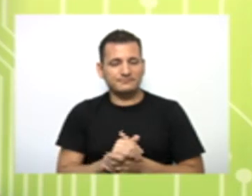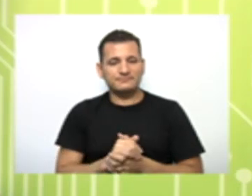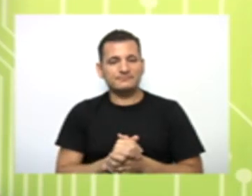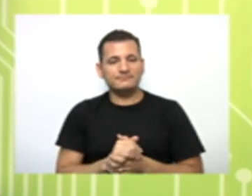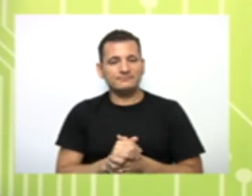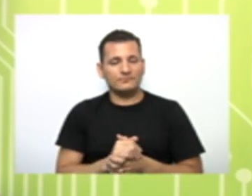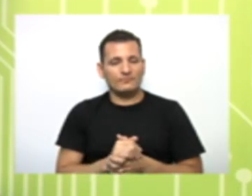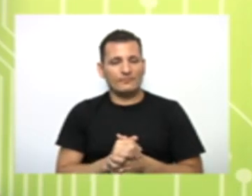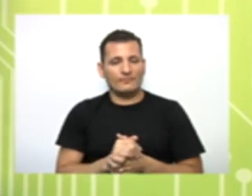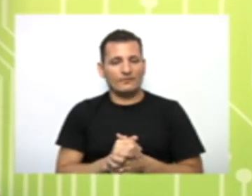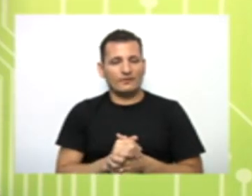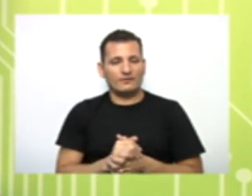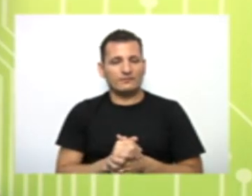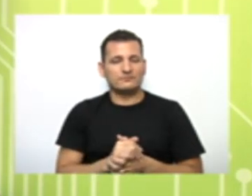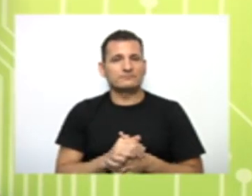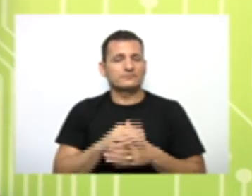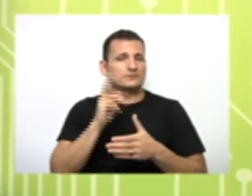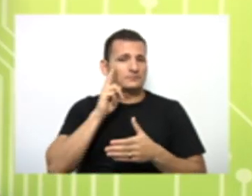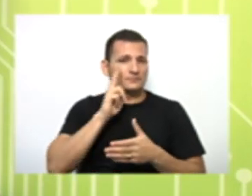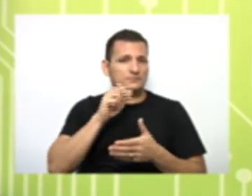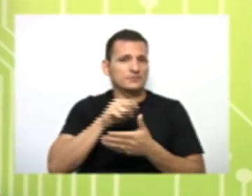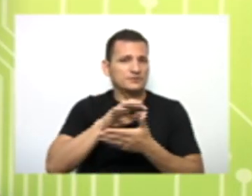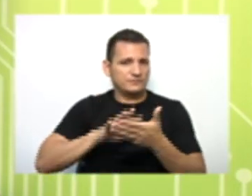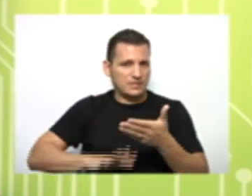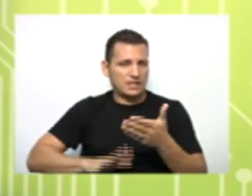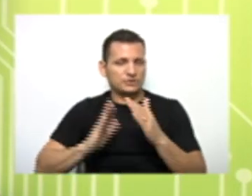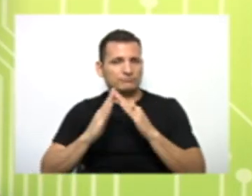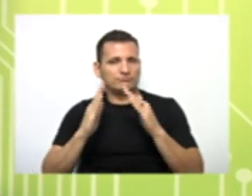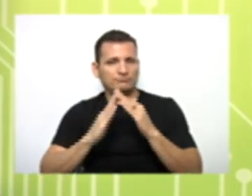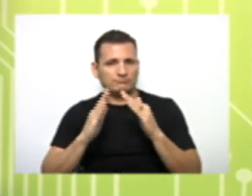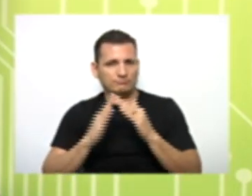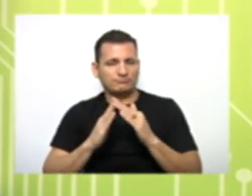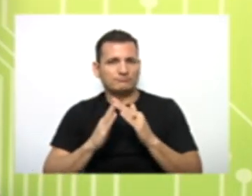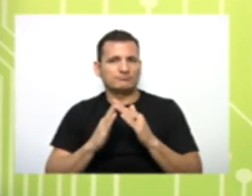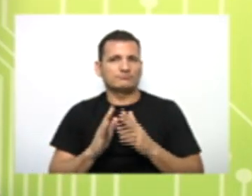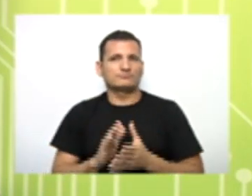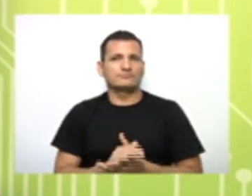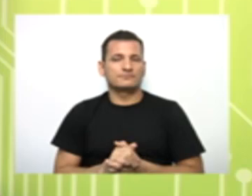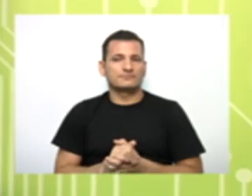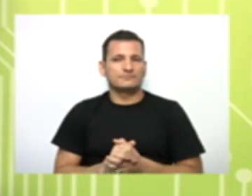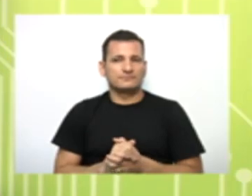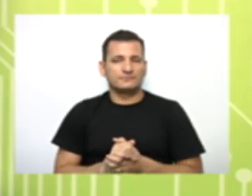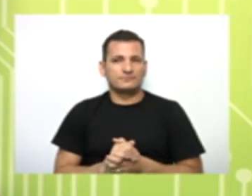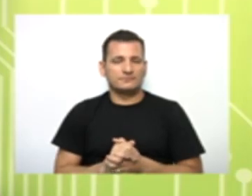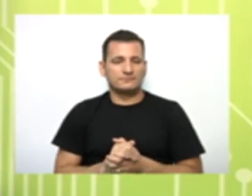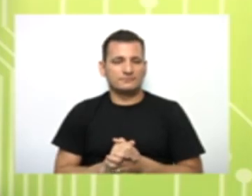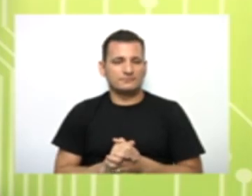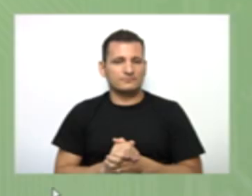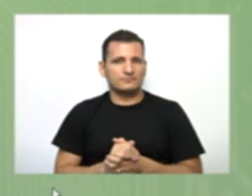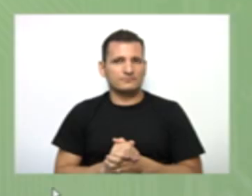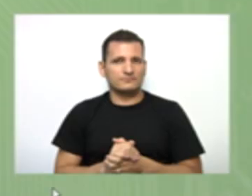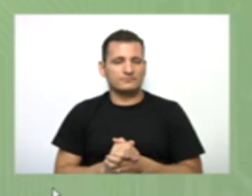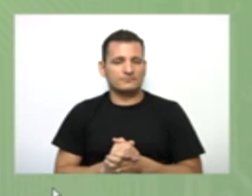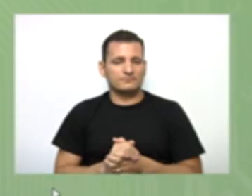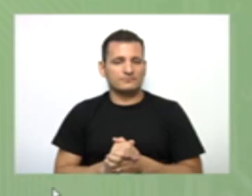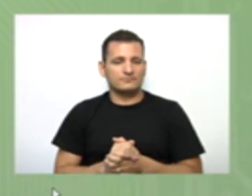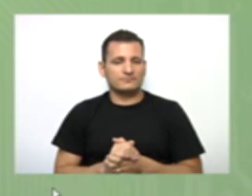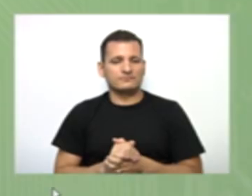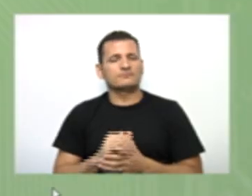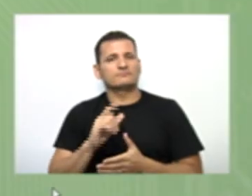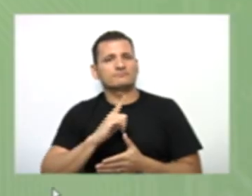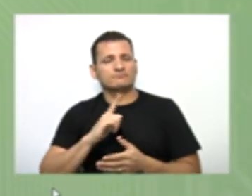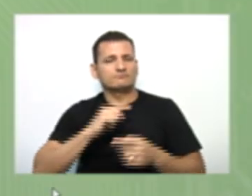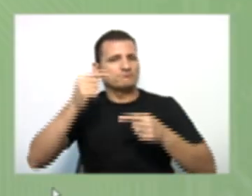slide, lembrando da nossa atividade de percurso da semana, certo? Aqui, ó, que tem